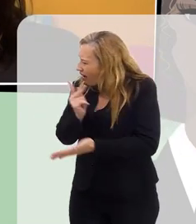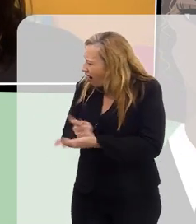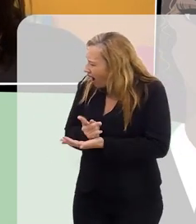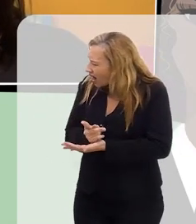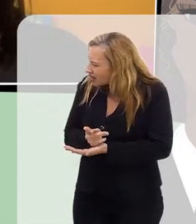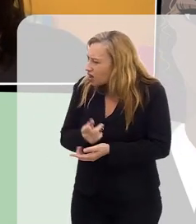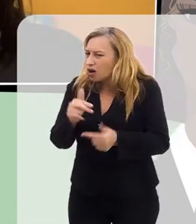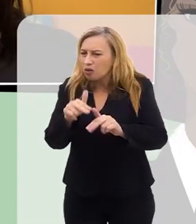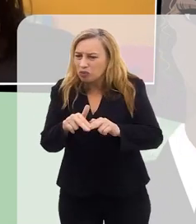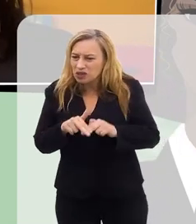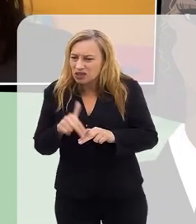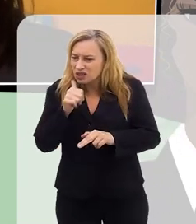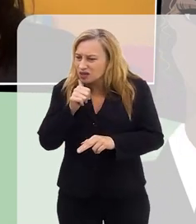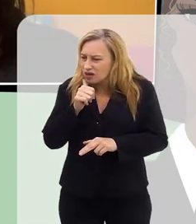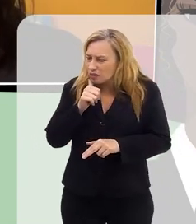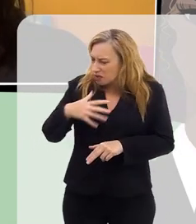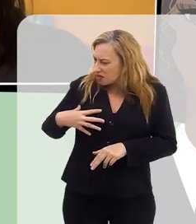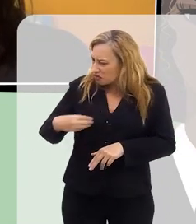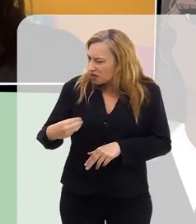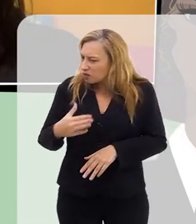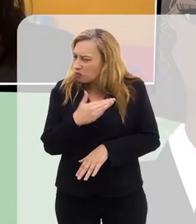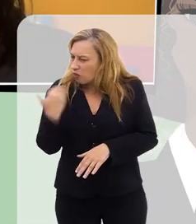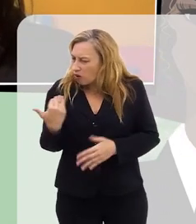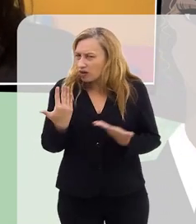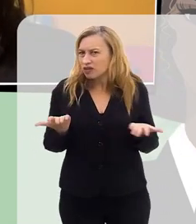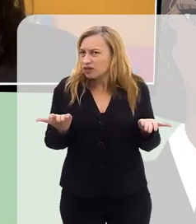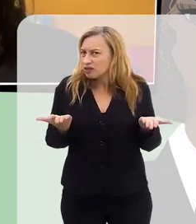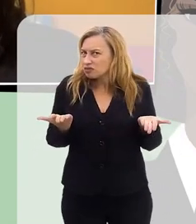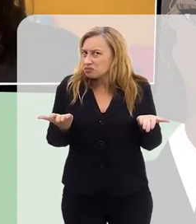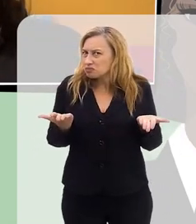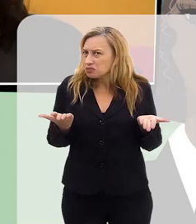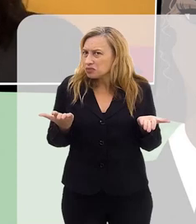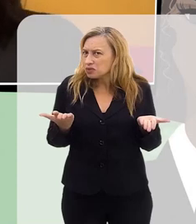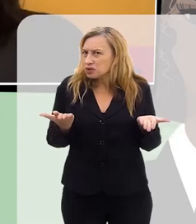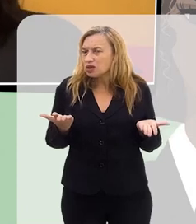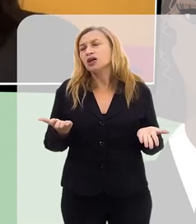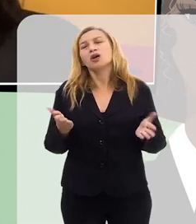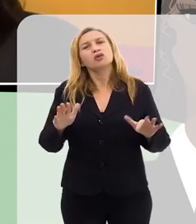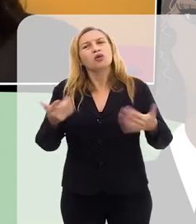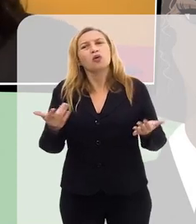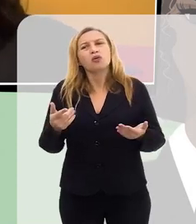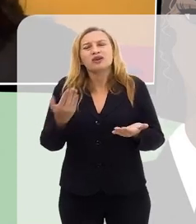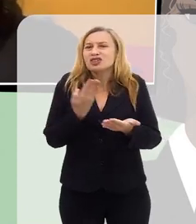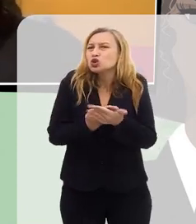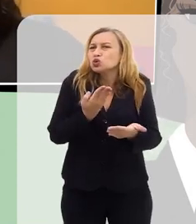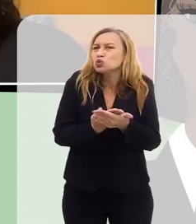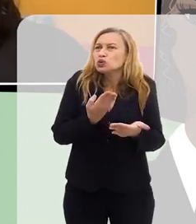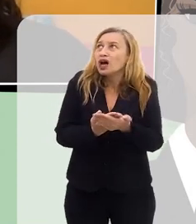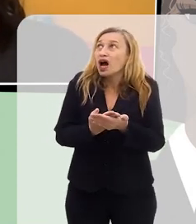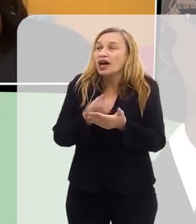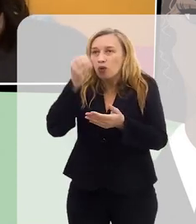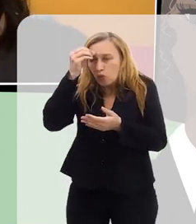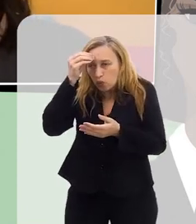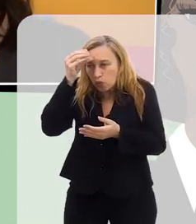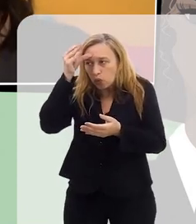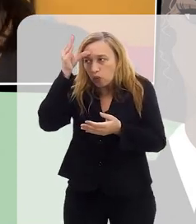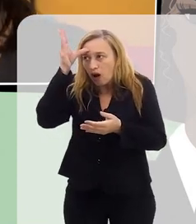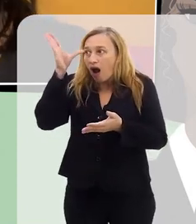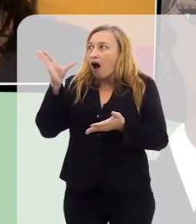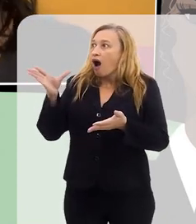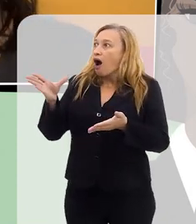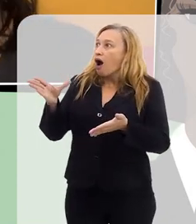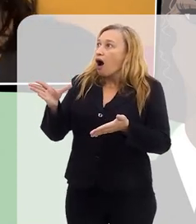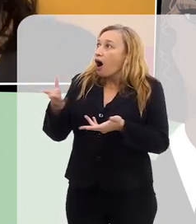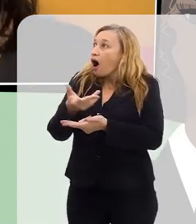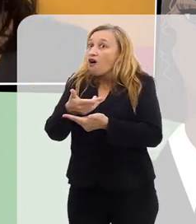essa via de nascimento foi o que causou o óbito da minha filha? E aí, quando eu começo a estudar, eu entendo que não,